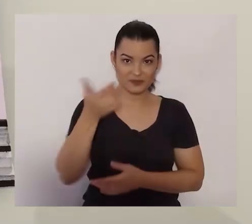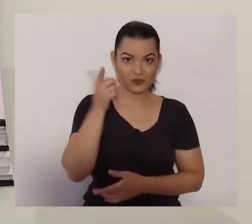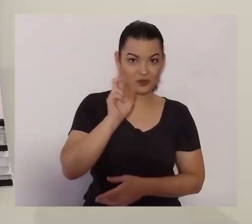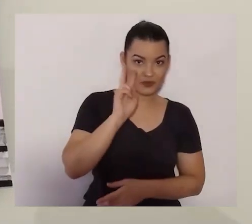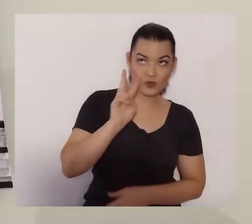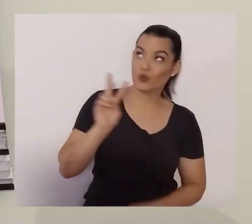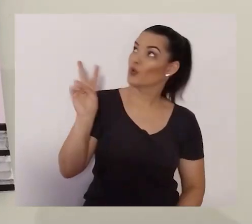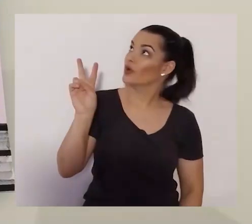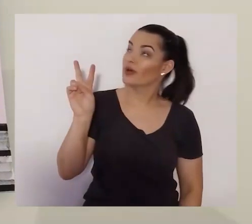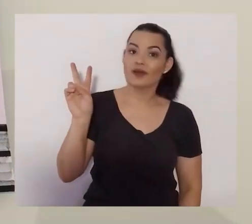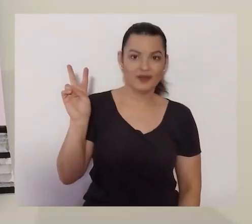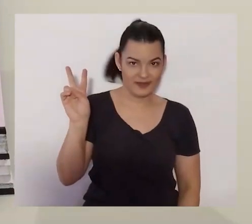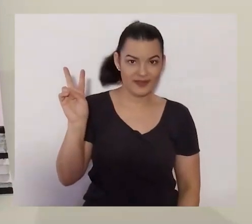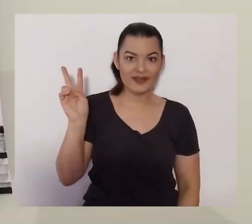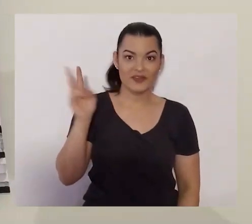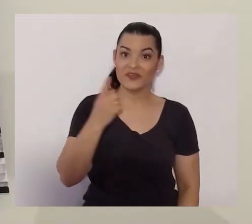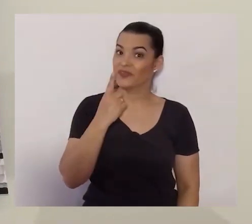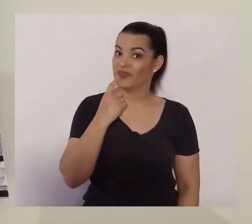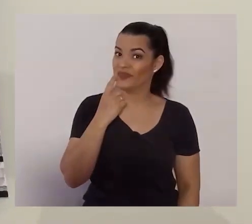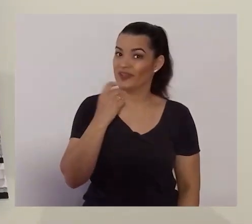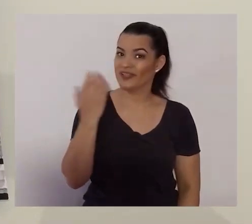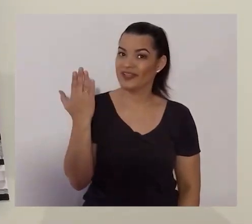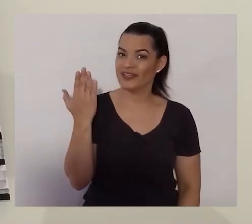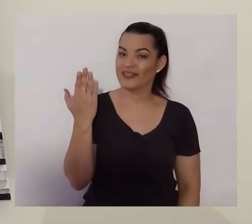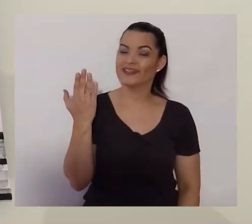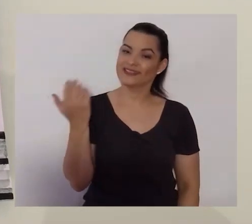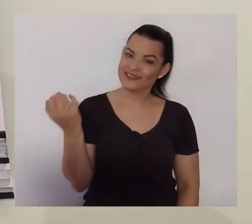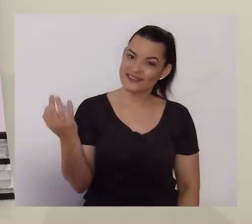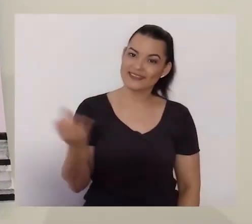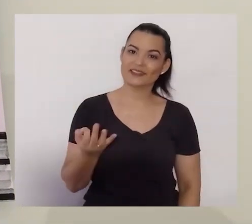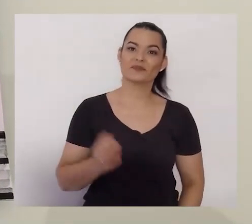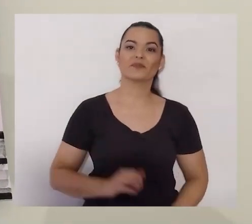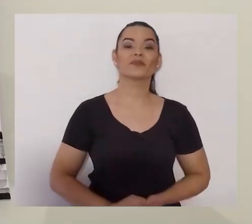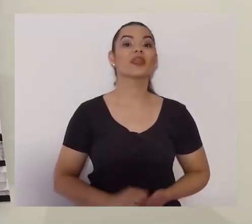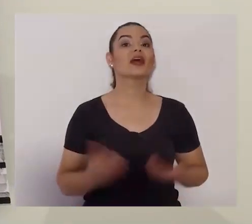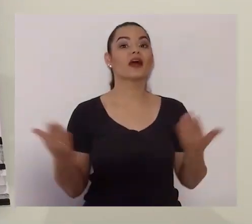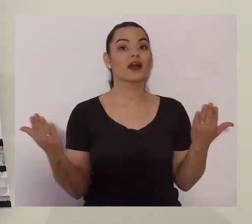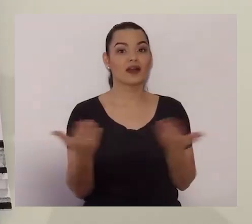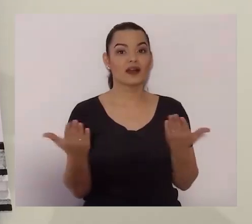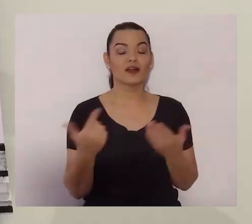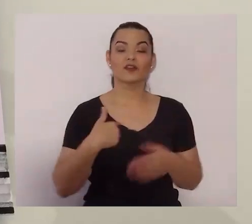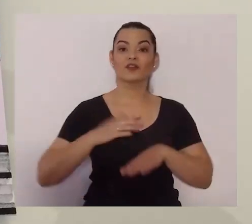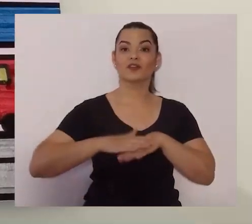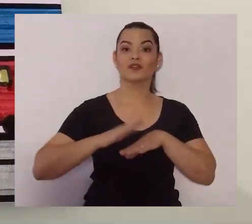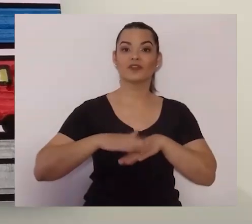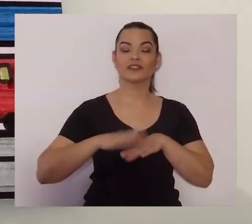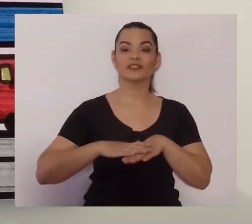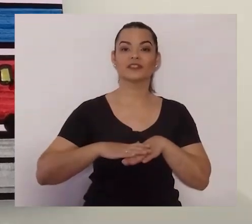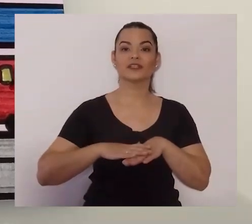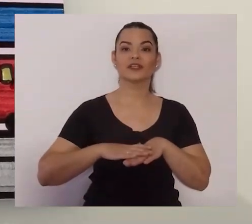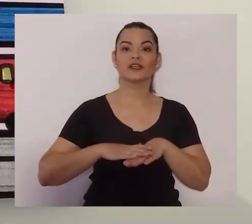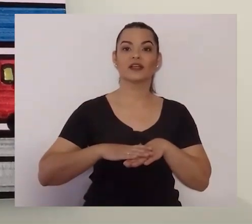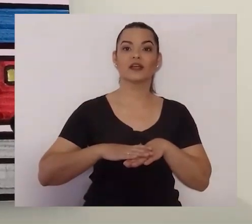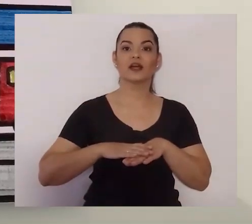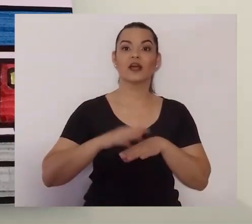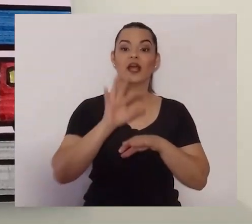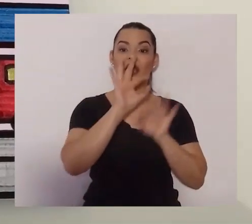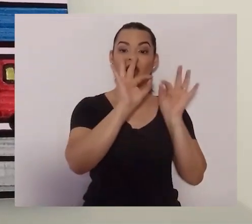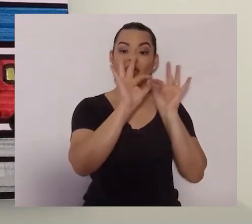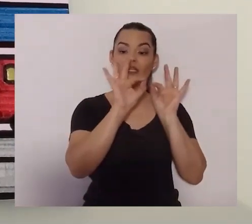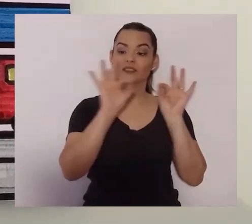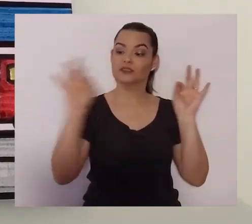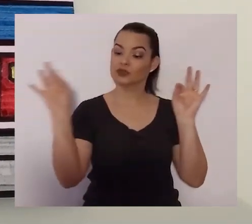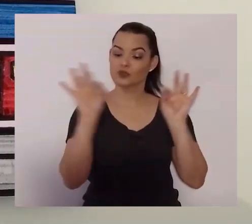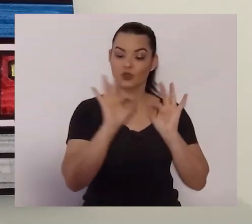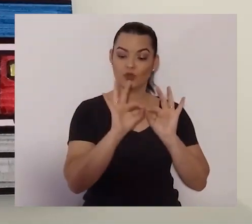conseguem ver esses riscos vermelhos? Pois é. Agora eu vou fazer os riscos na